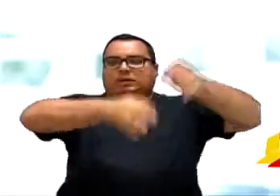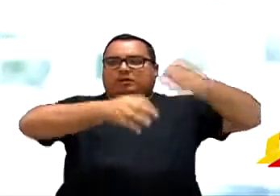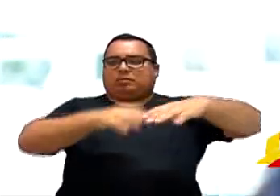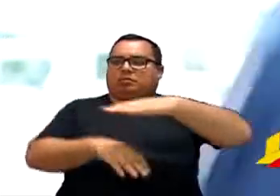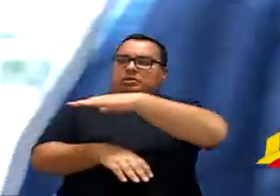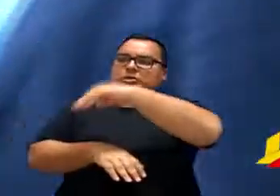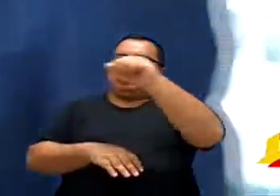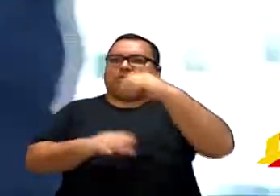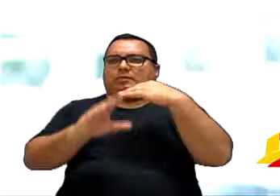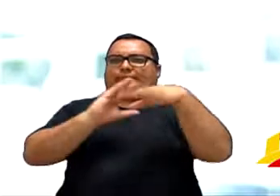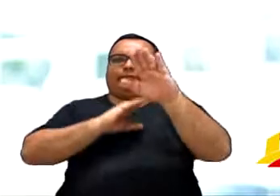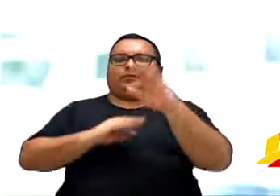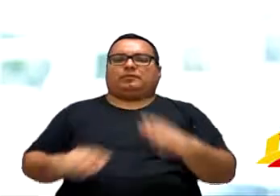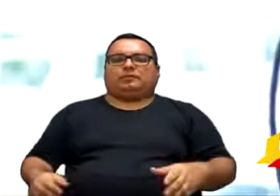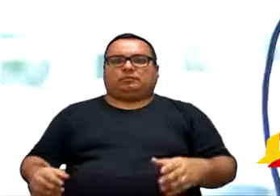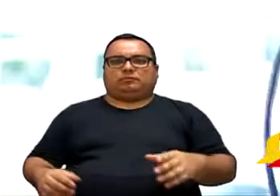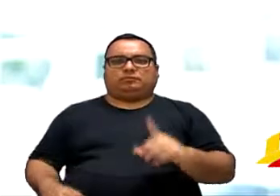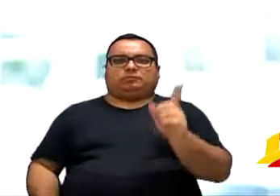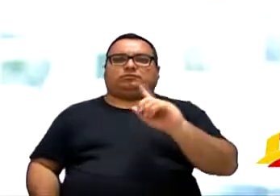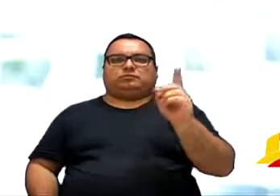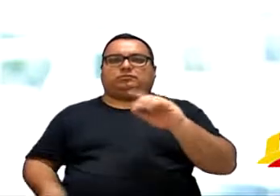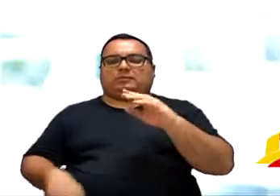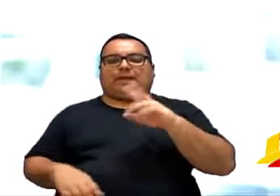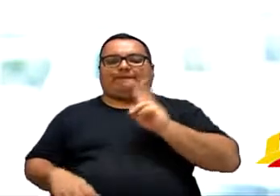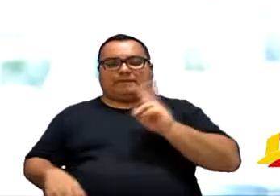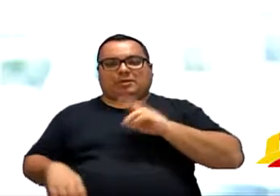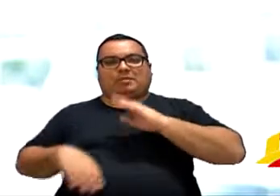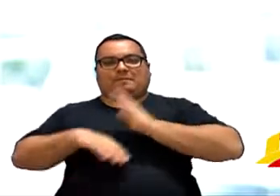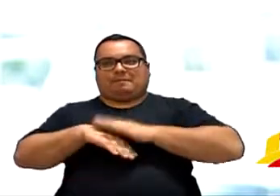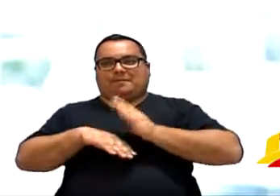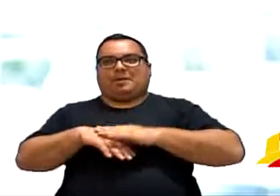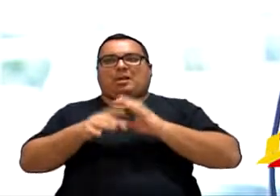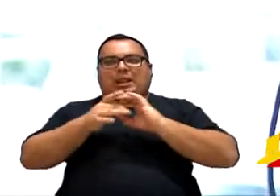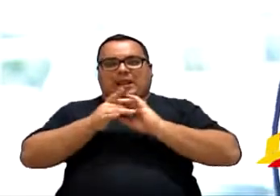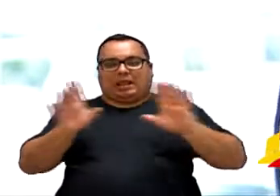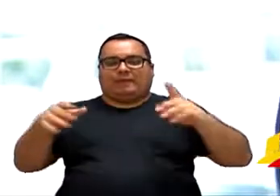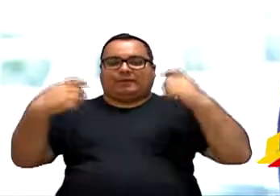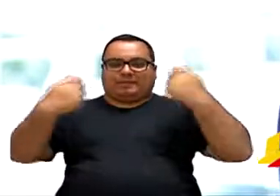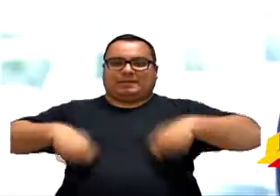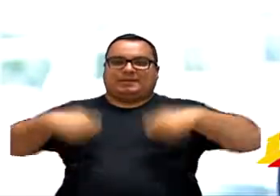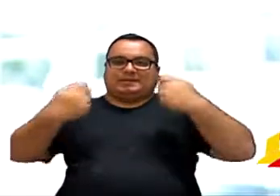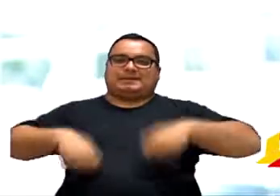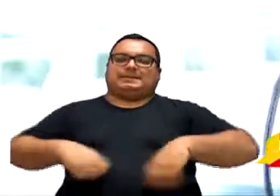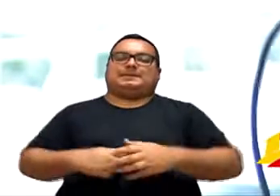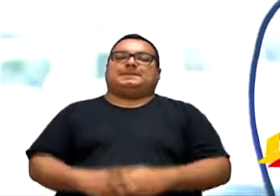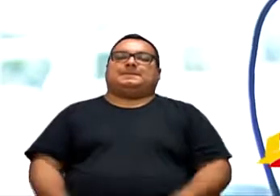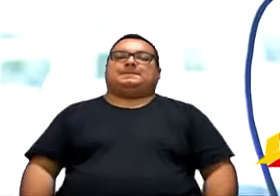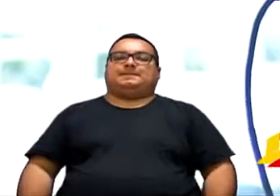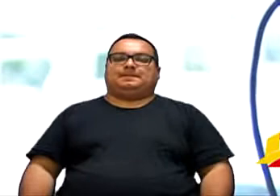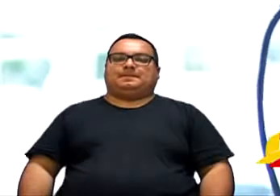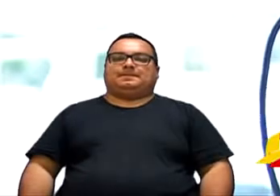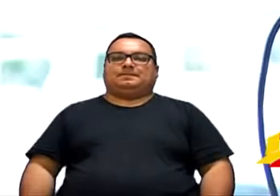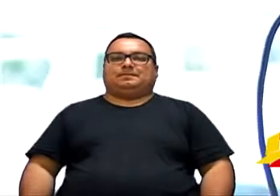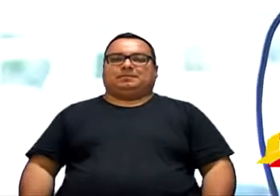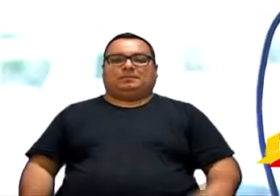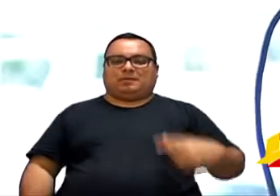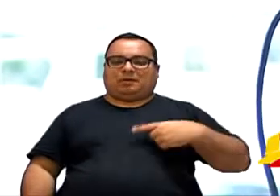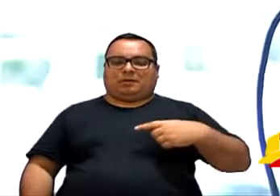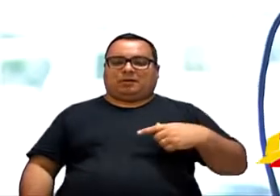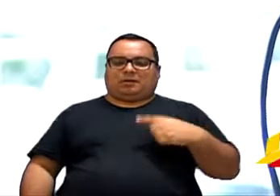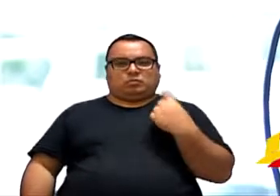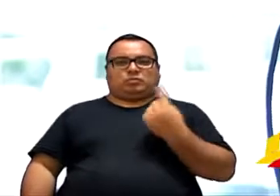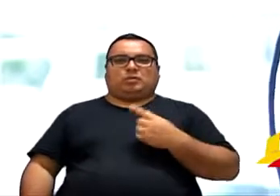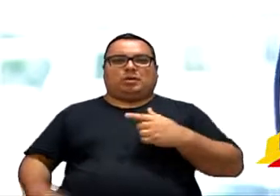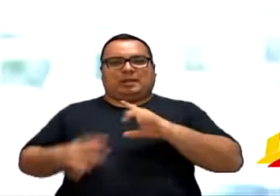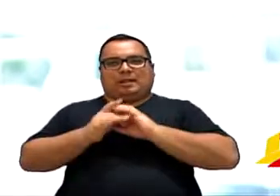pedir enca eu tive sem autorização do autor Não dá Cadê a nossa Independência aqui nessa